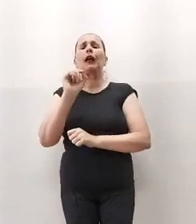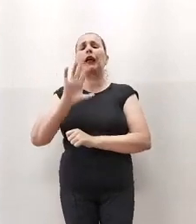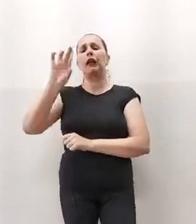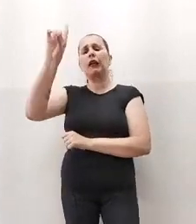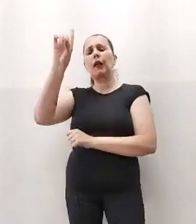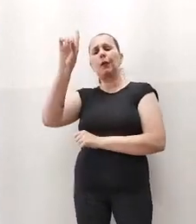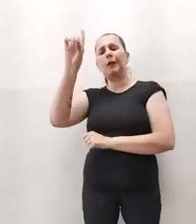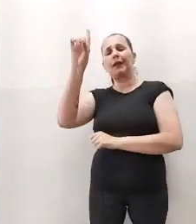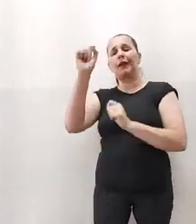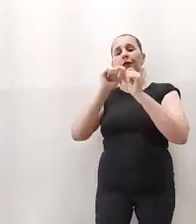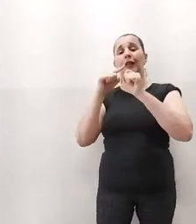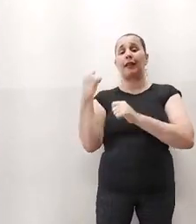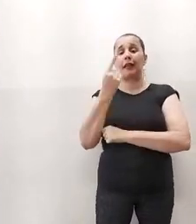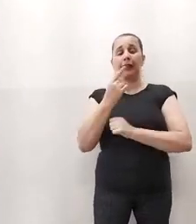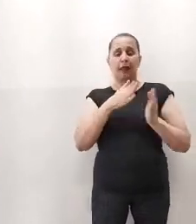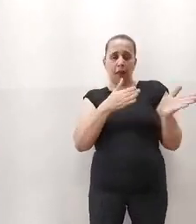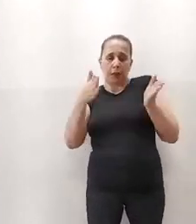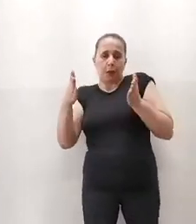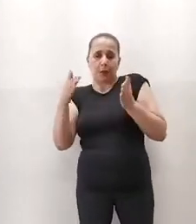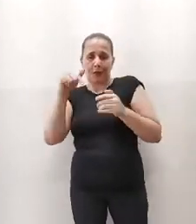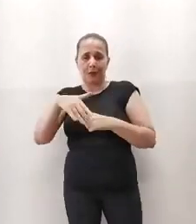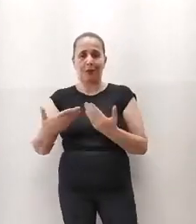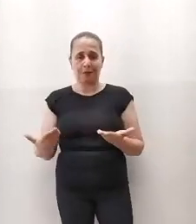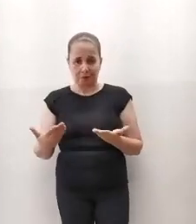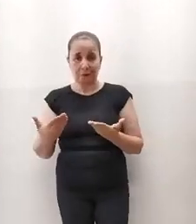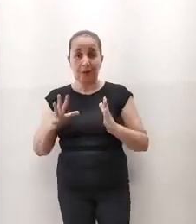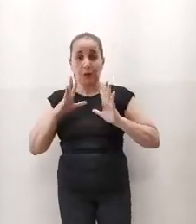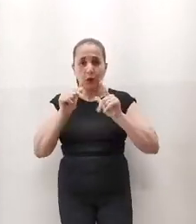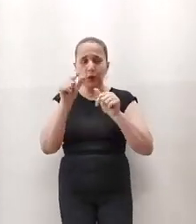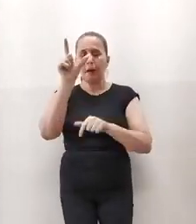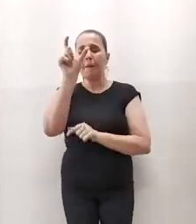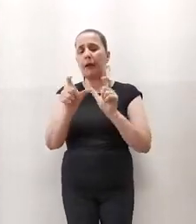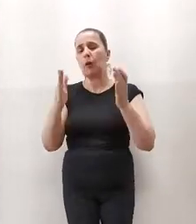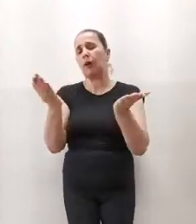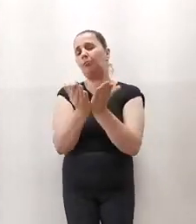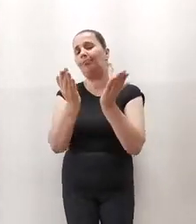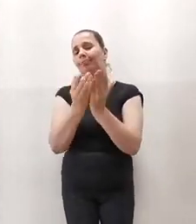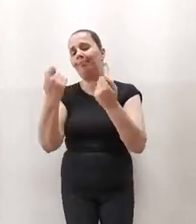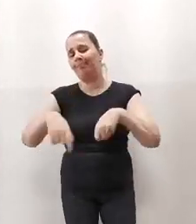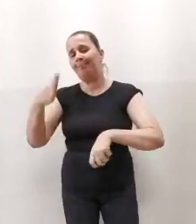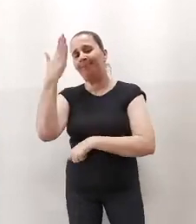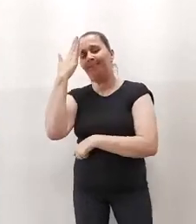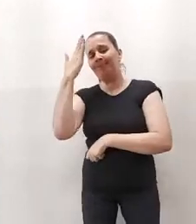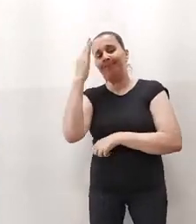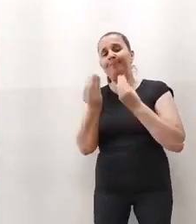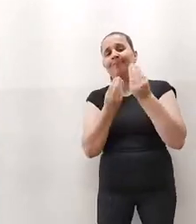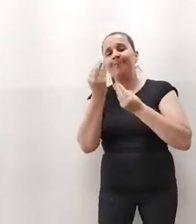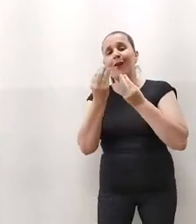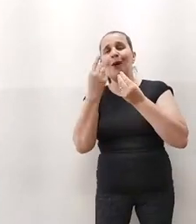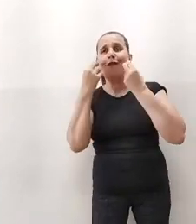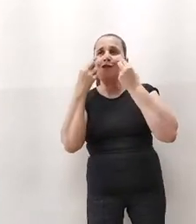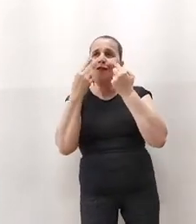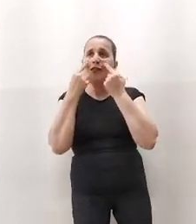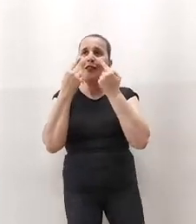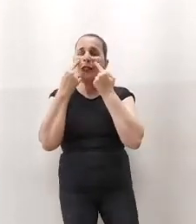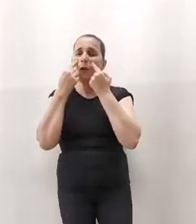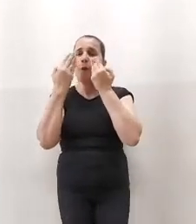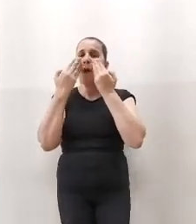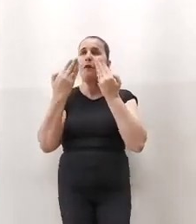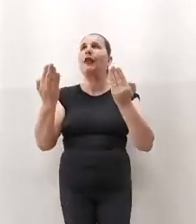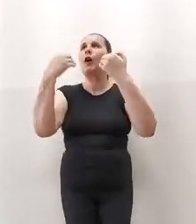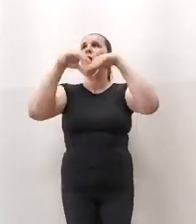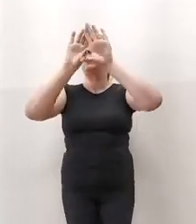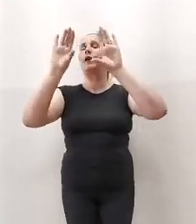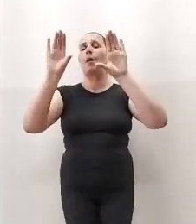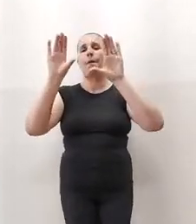Deus está fazendo nesses dias. Todo cristão deve saber sobre a visão espiritual que Deus